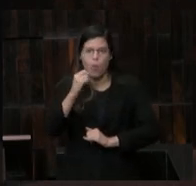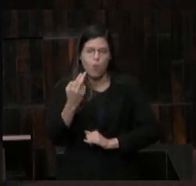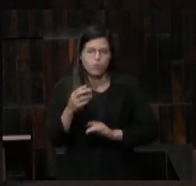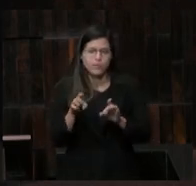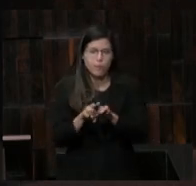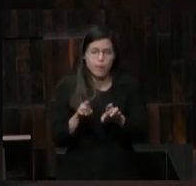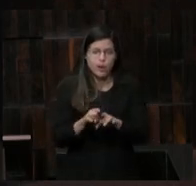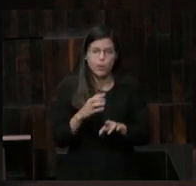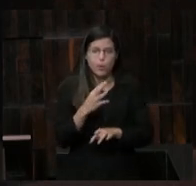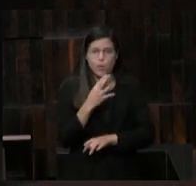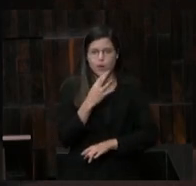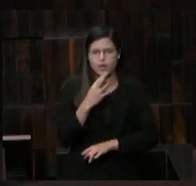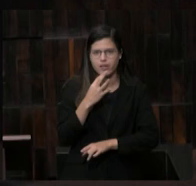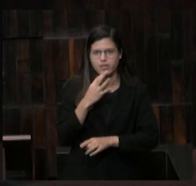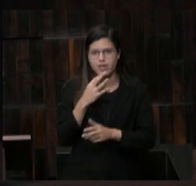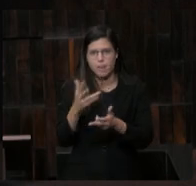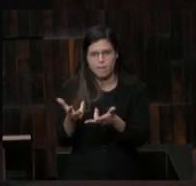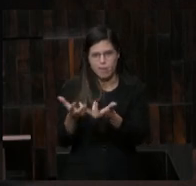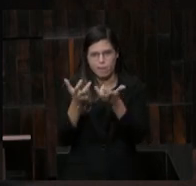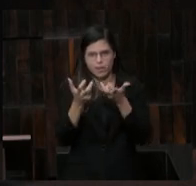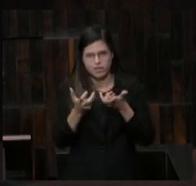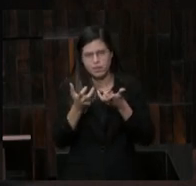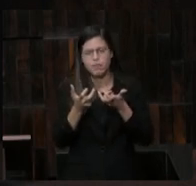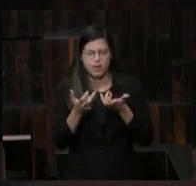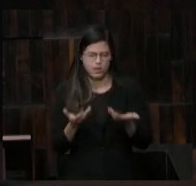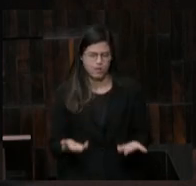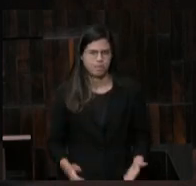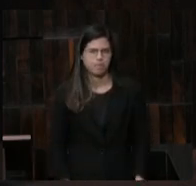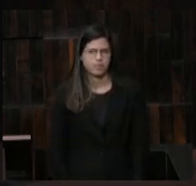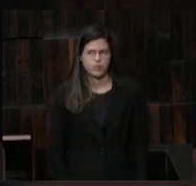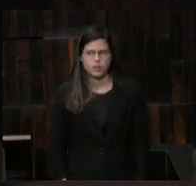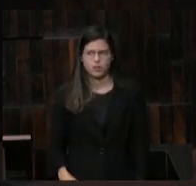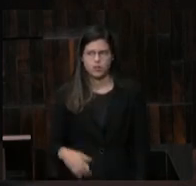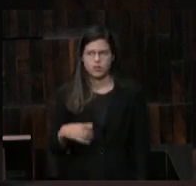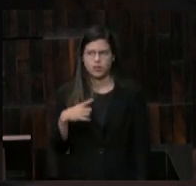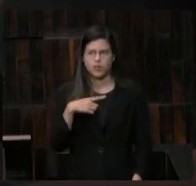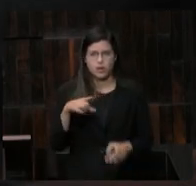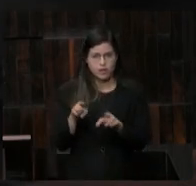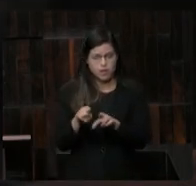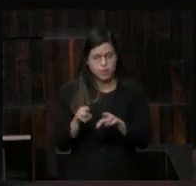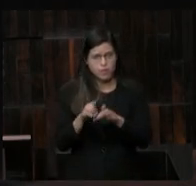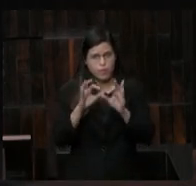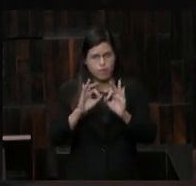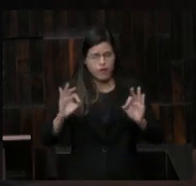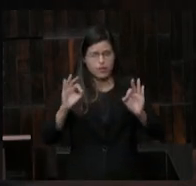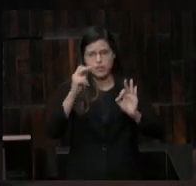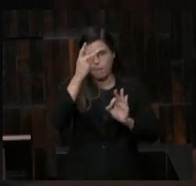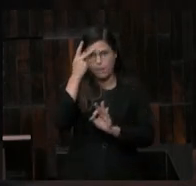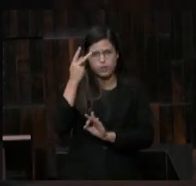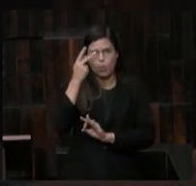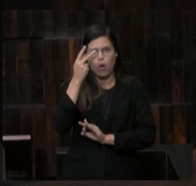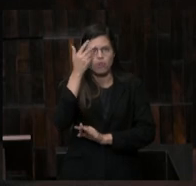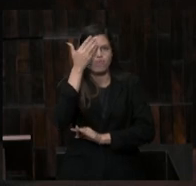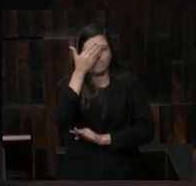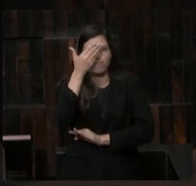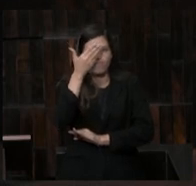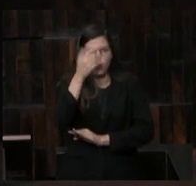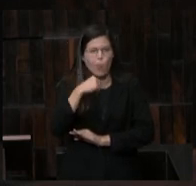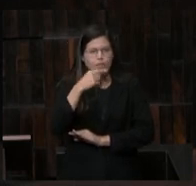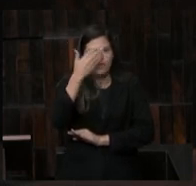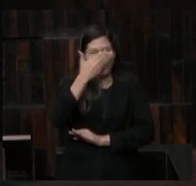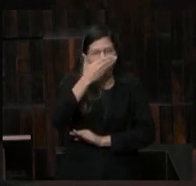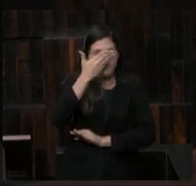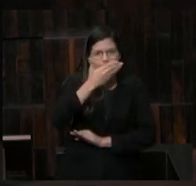reconhecer. Tem uma frase que eu gosto muito, que também é quem não é visto não é lembrado. É, fui